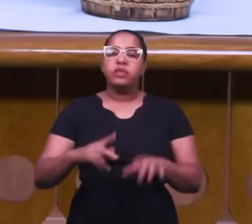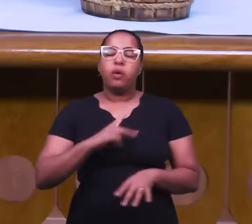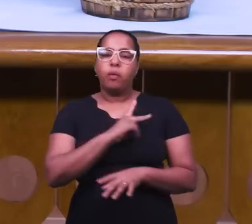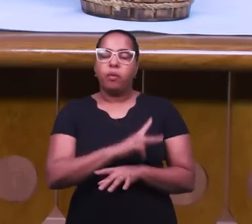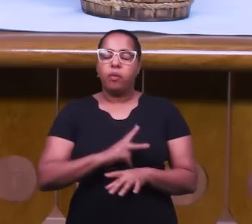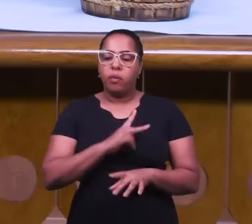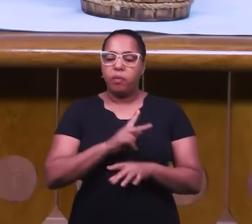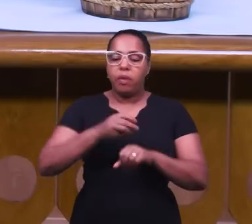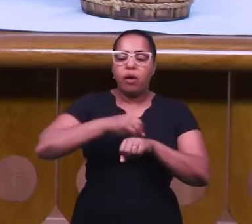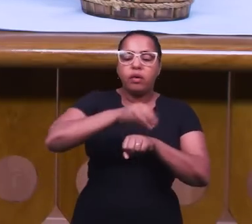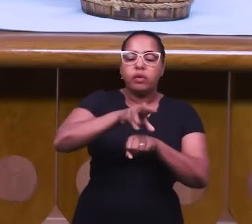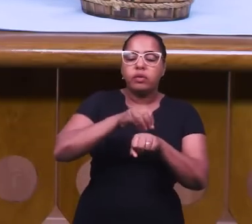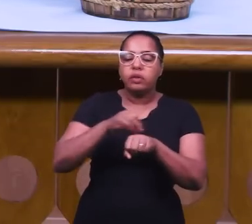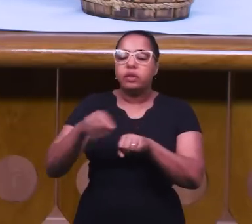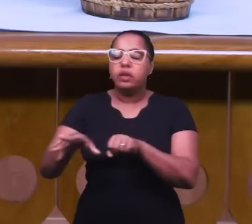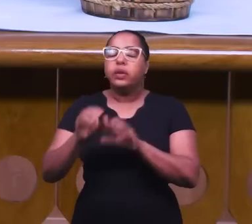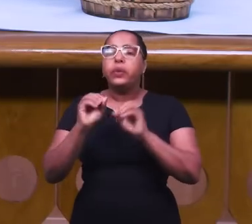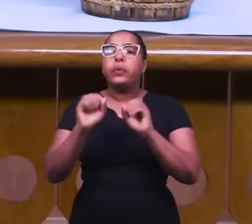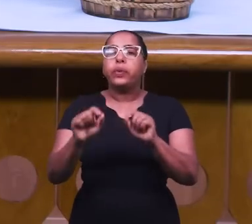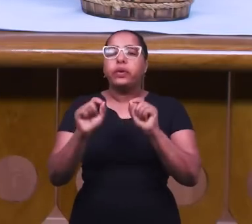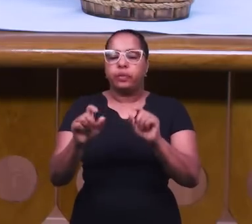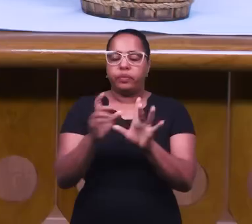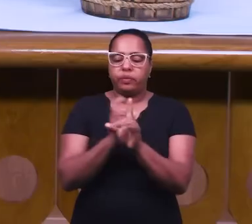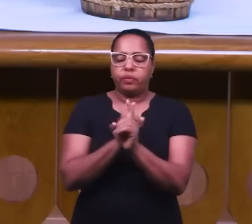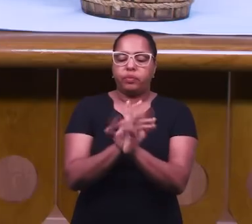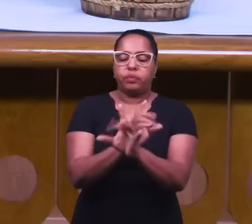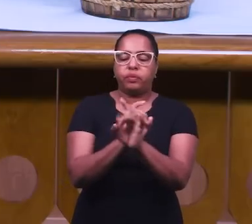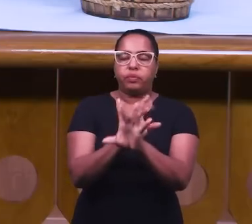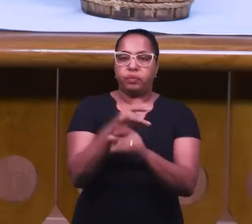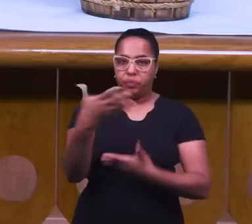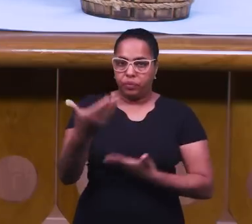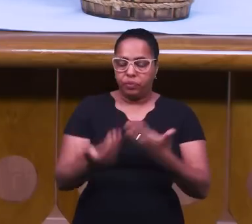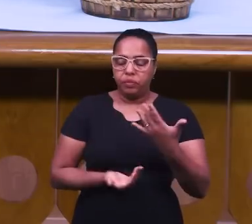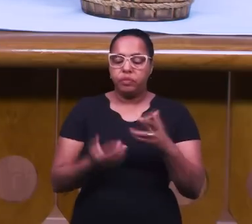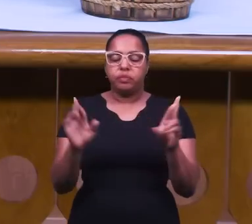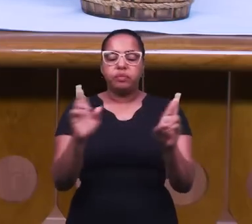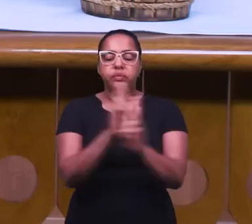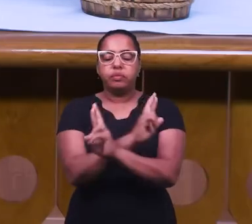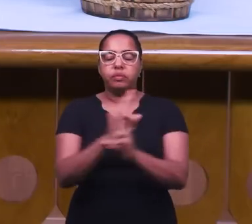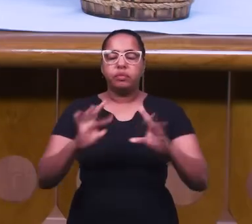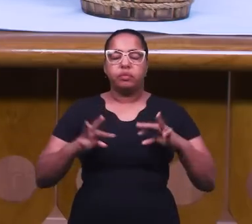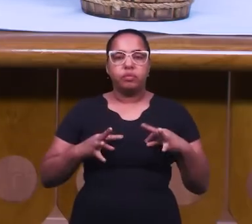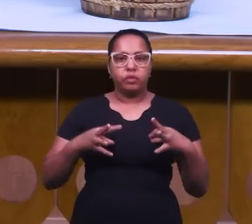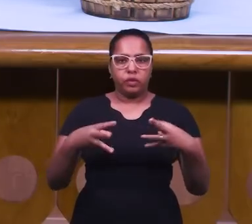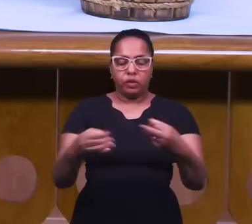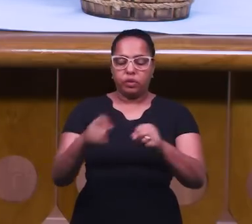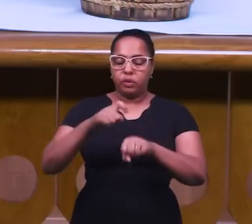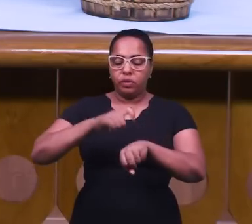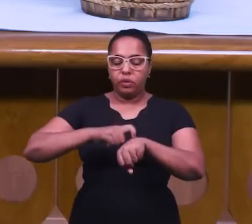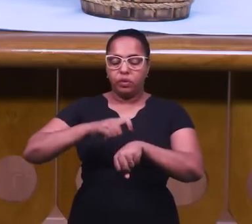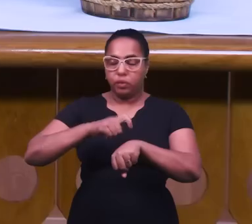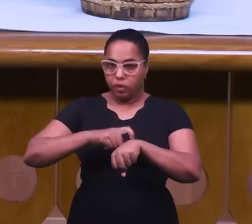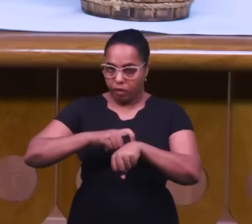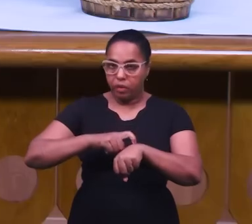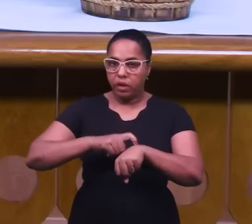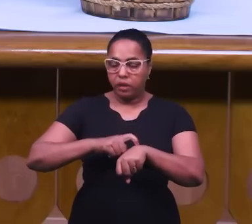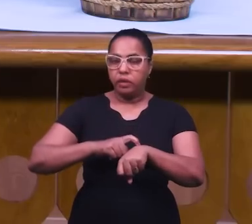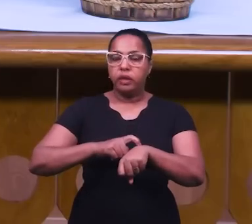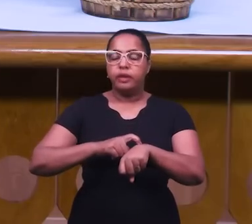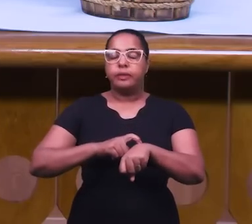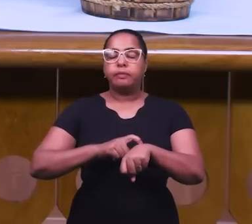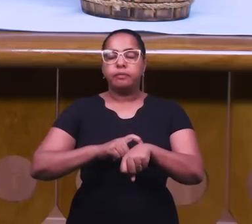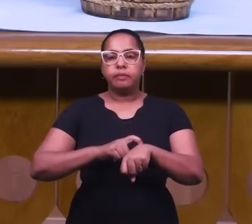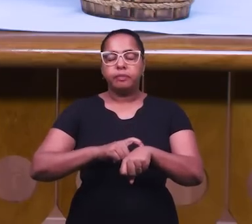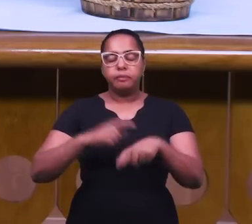Paulo está transmitindo, na verdade, uma doutrina para a igreja, relacionada a todas as vezes que a igreja tiver